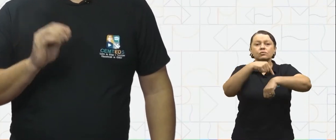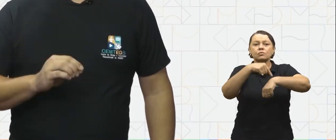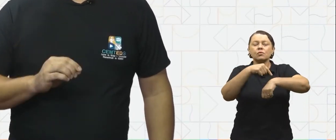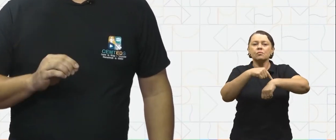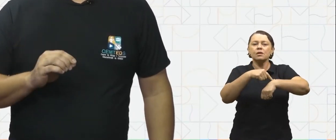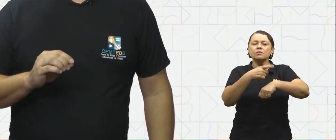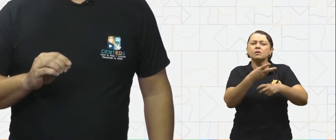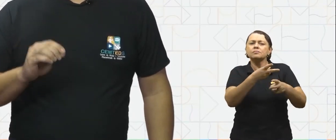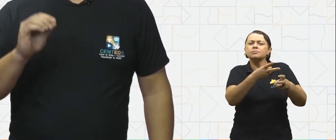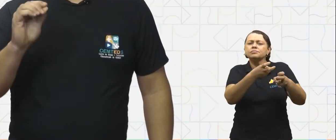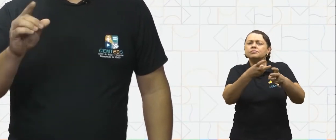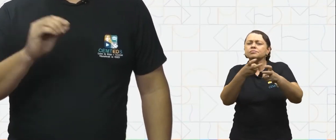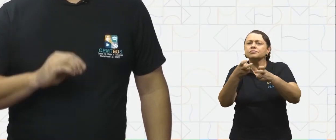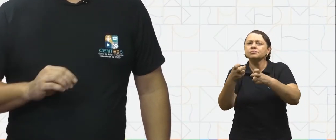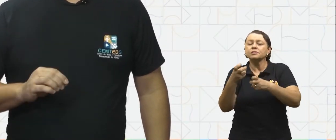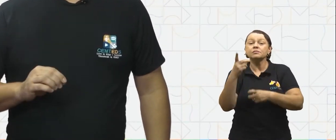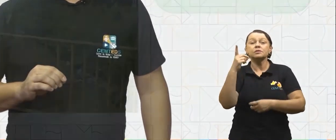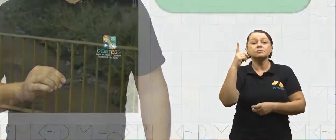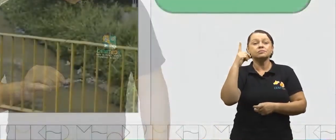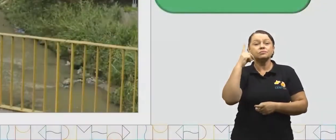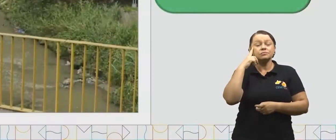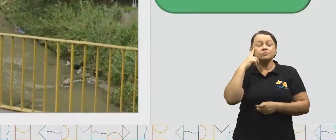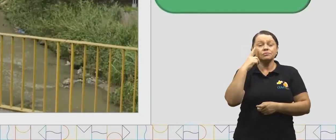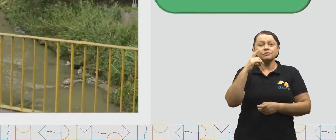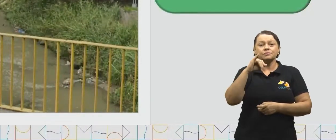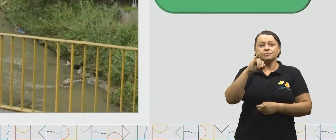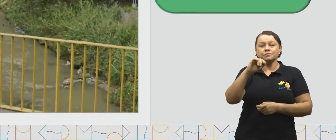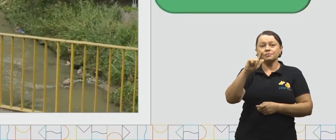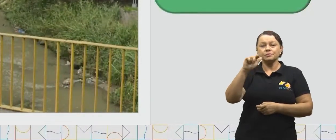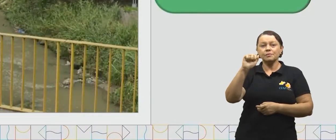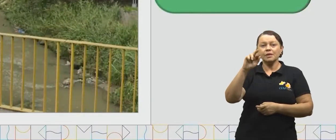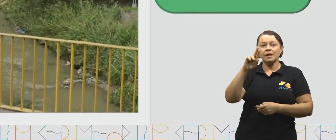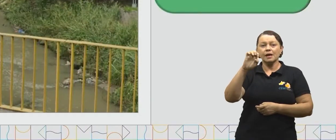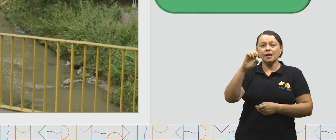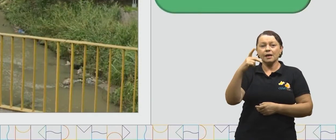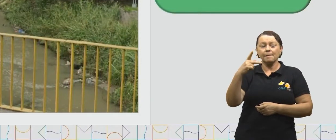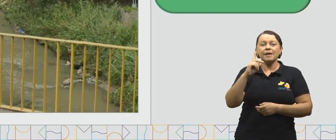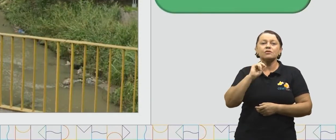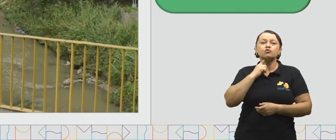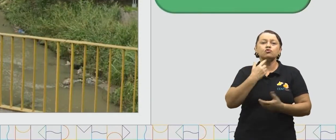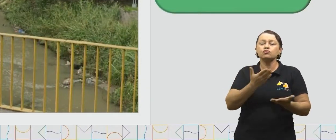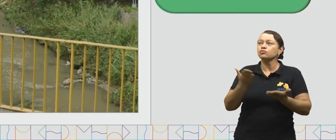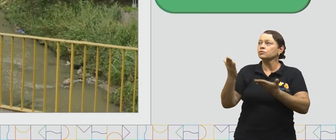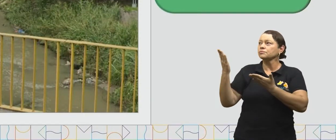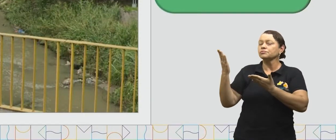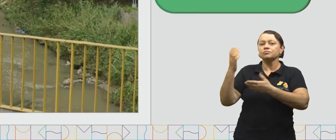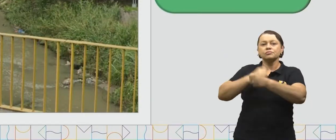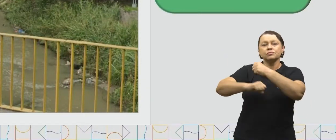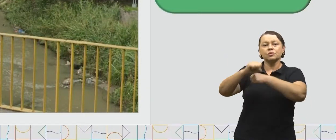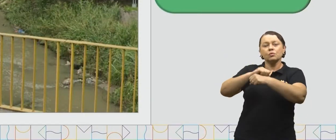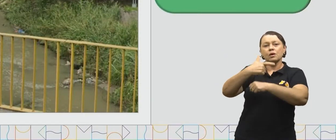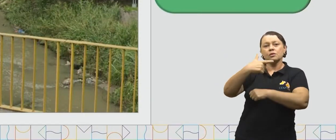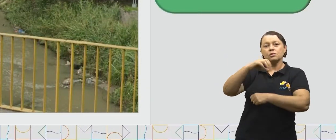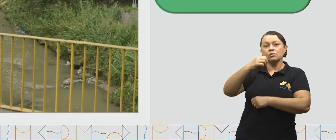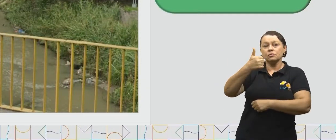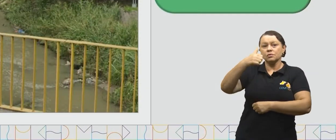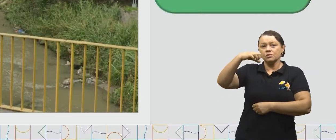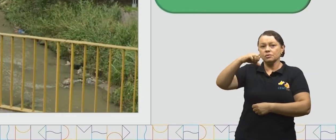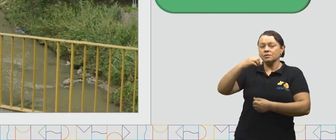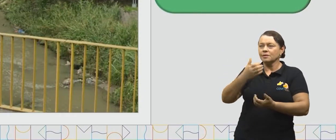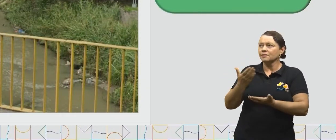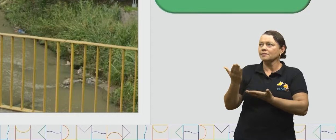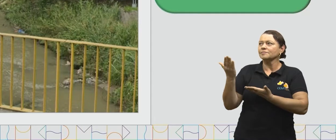podemos acabar observando em nosso dia a dia. Igarapés poluídos no ano de 2019, região central